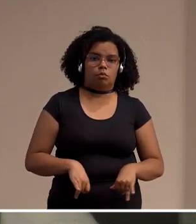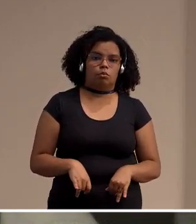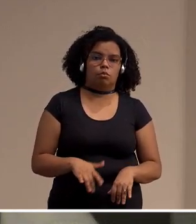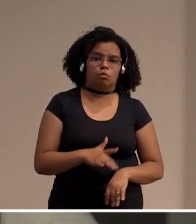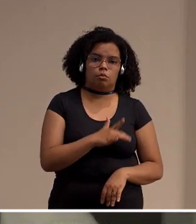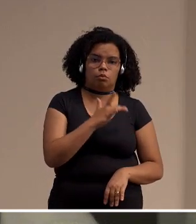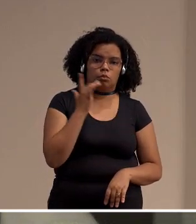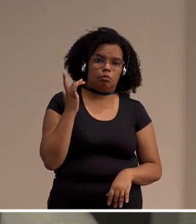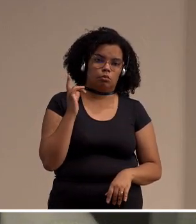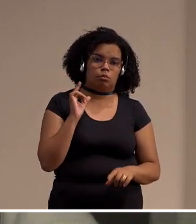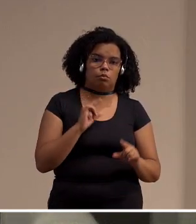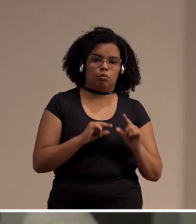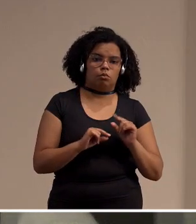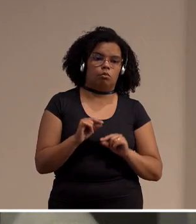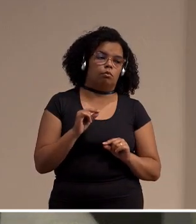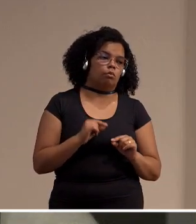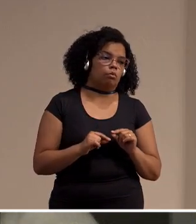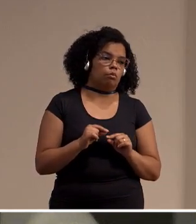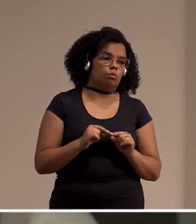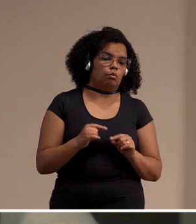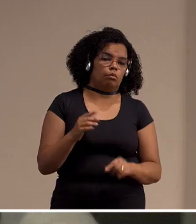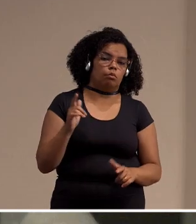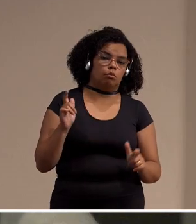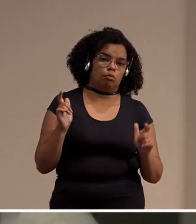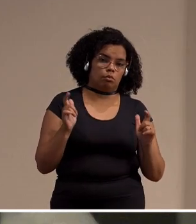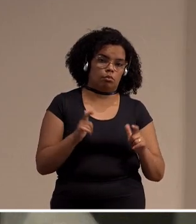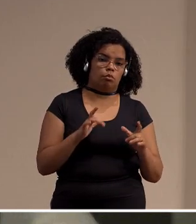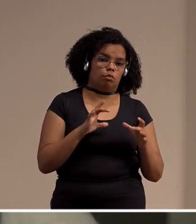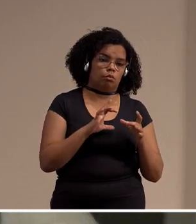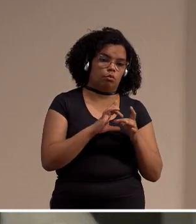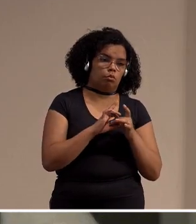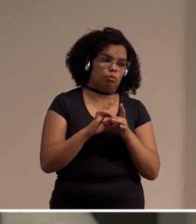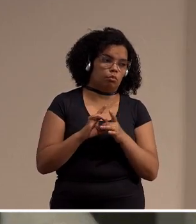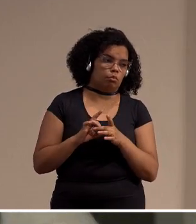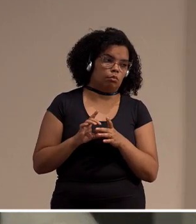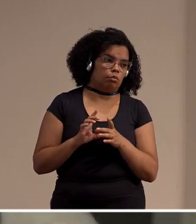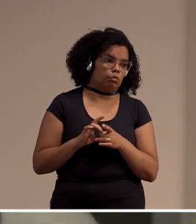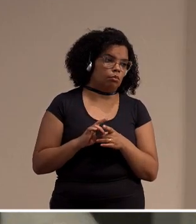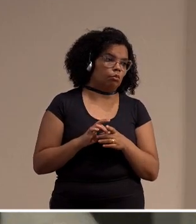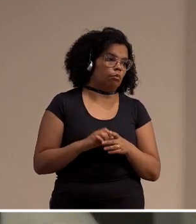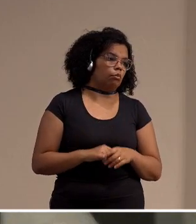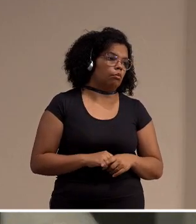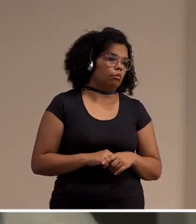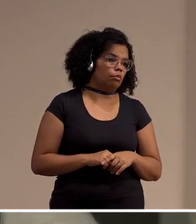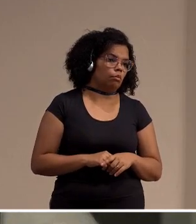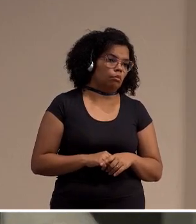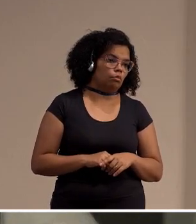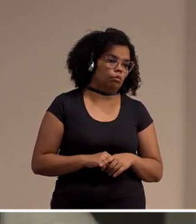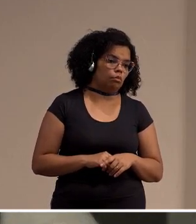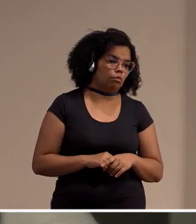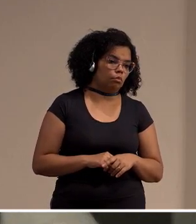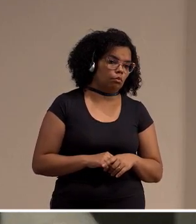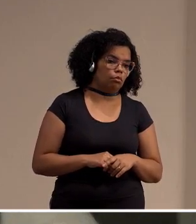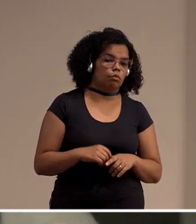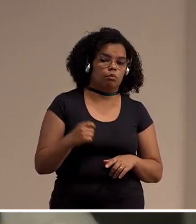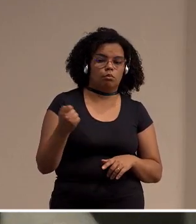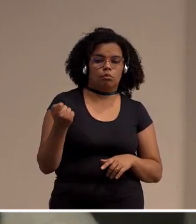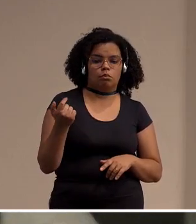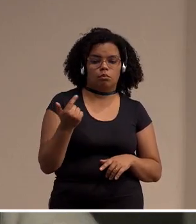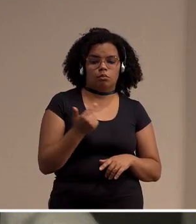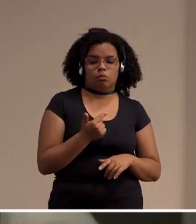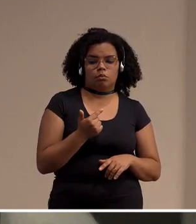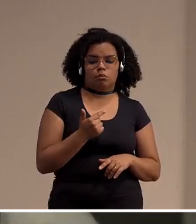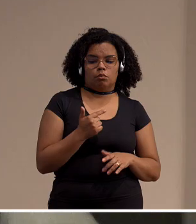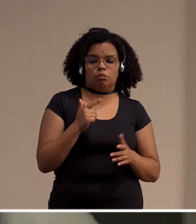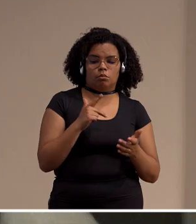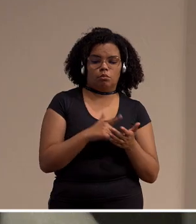né, que está num lugar, num contexto, num ambiente completamente reconhecível e tal. Só que o realismo é